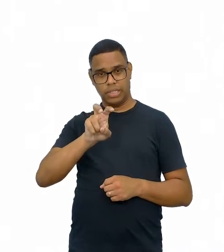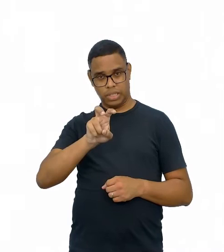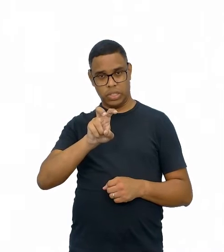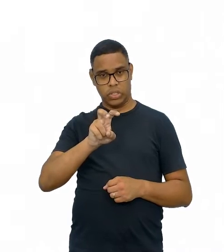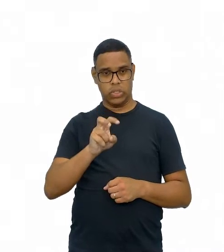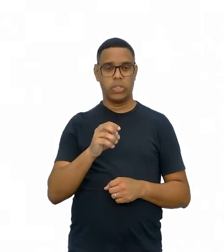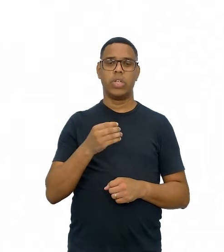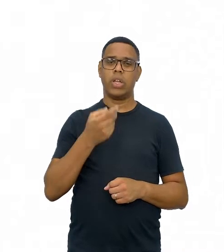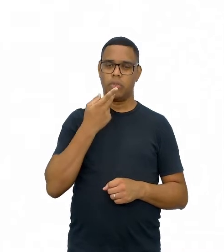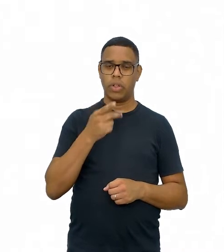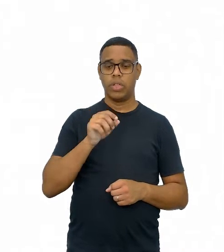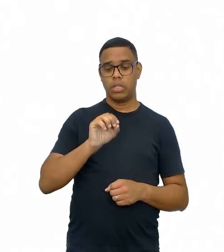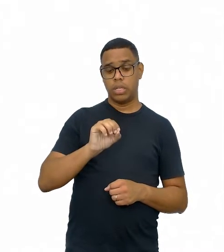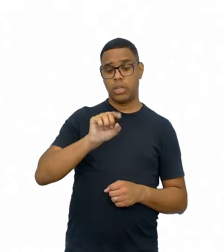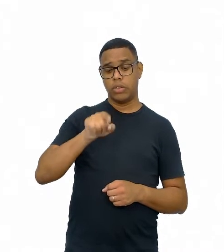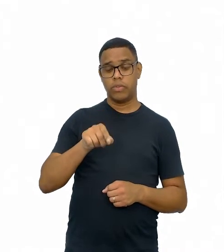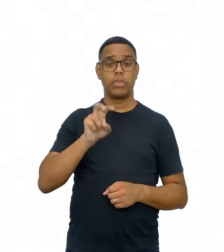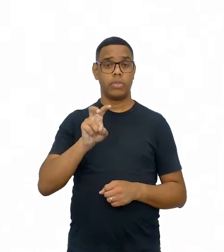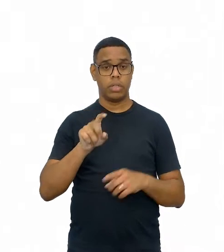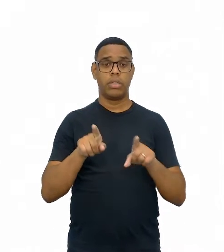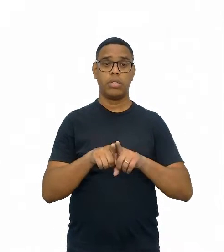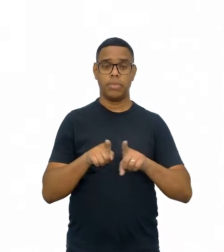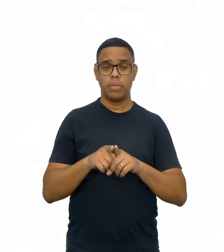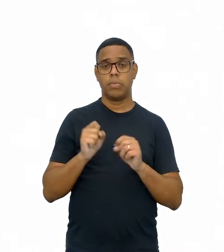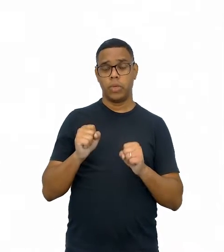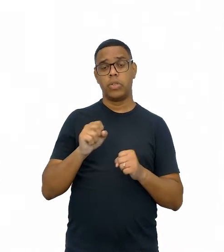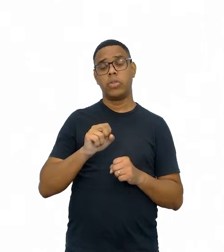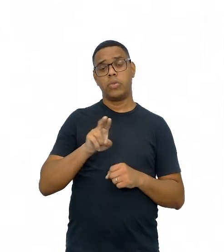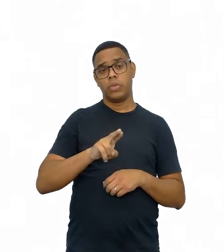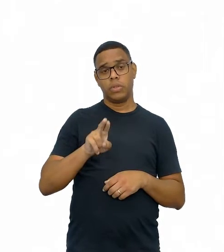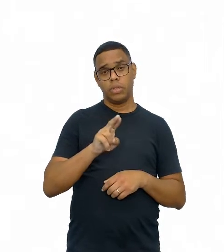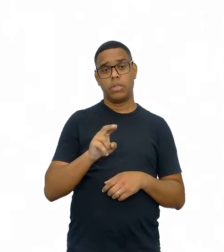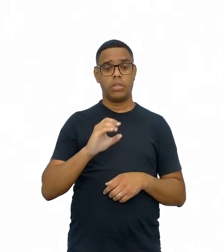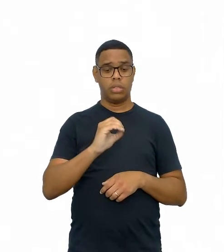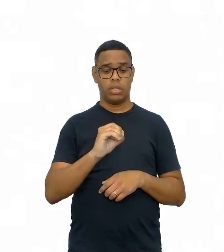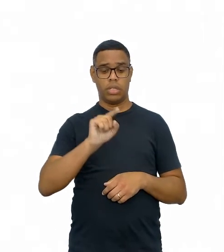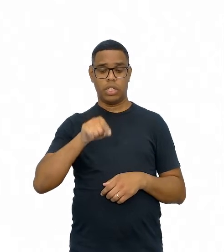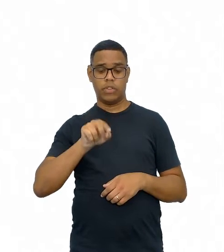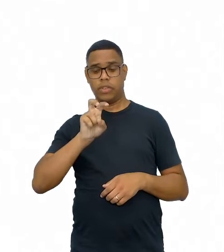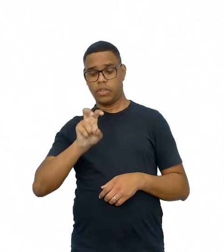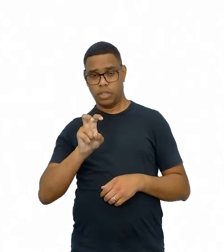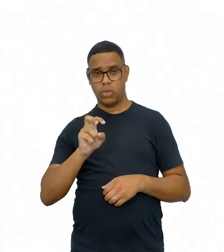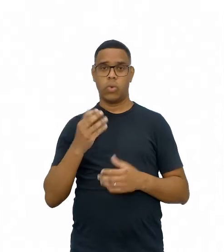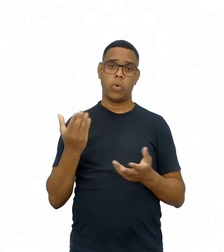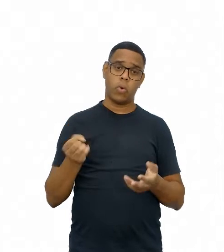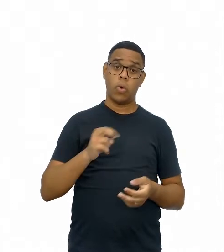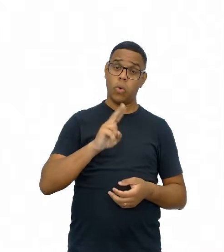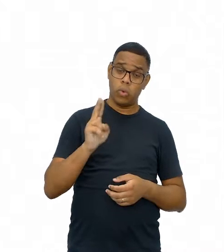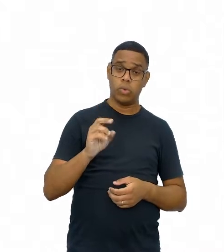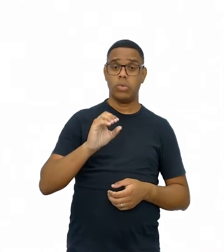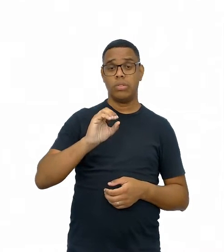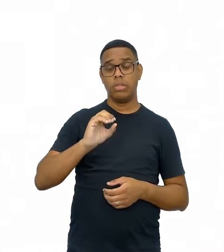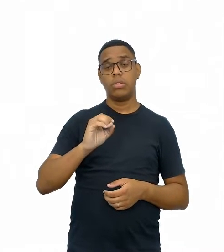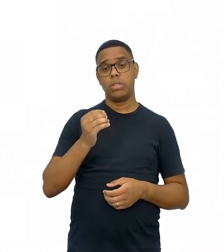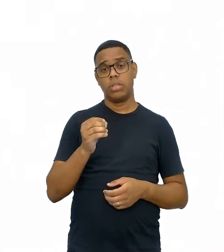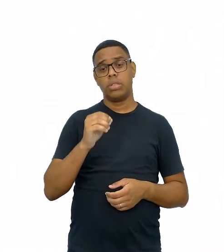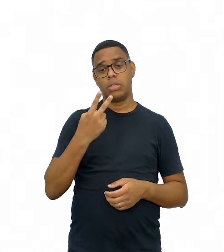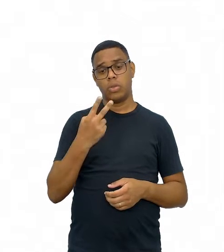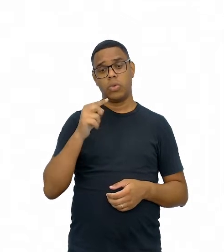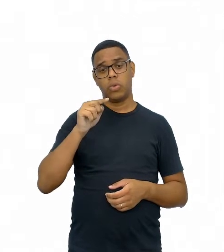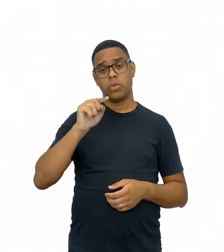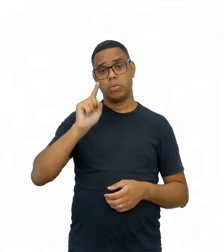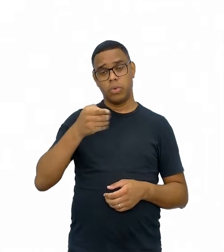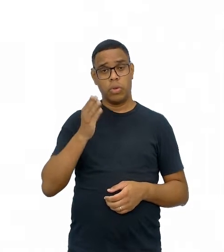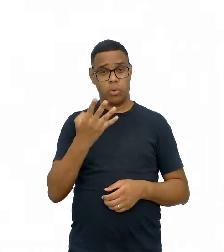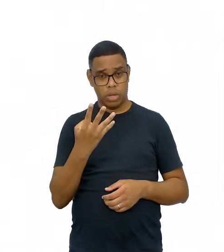falo meio, eu digo que também esse meio pode ser representado por 0,5, ou ele pode ser representado por